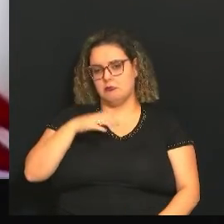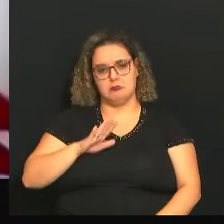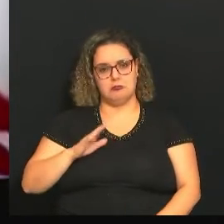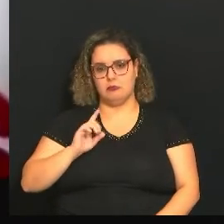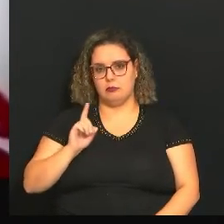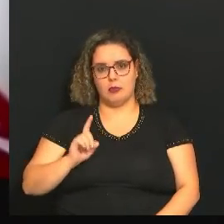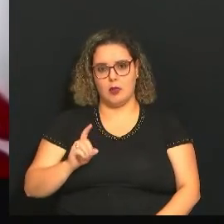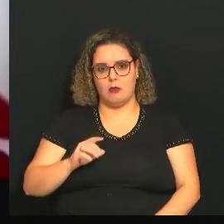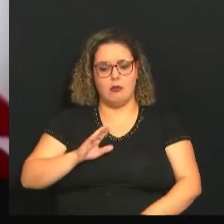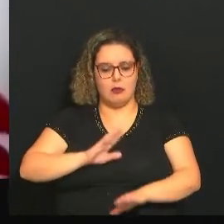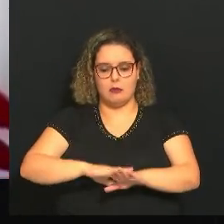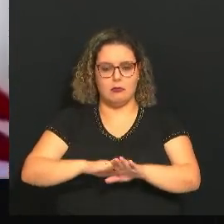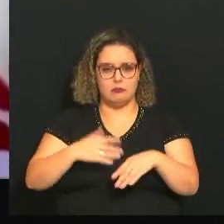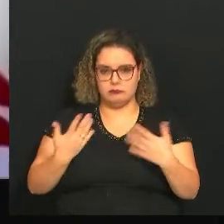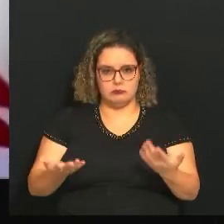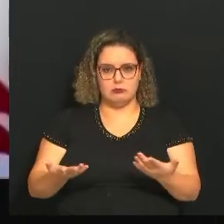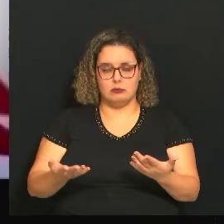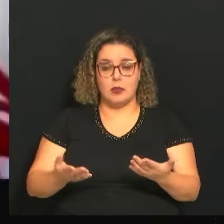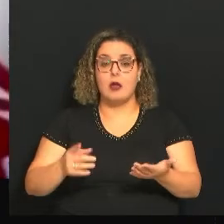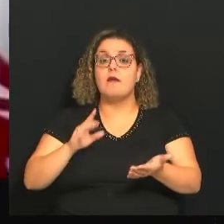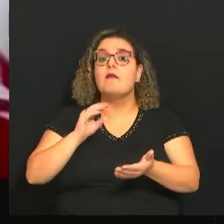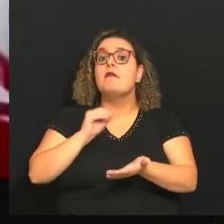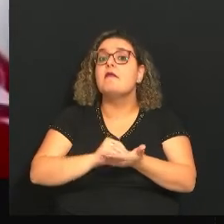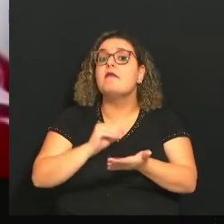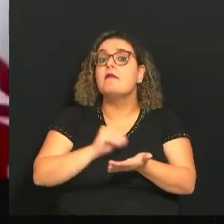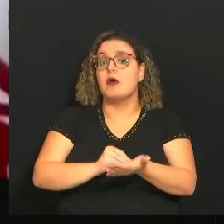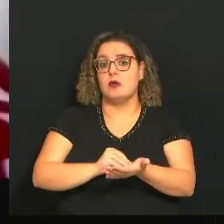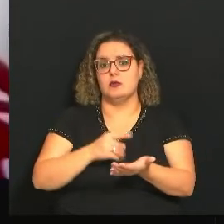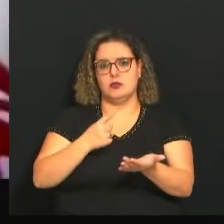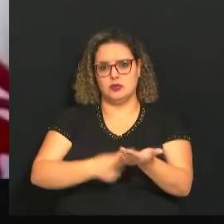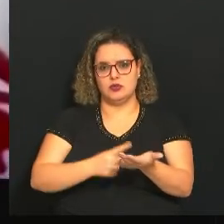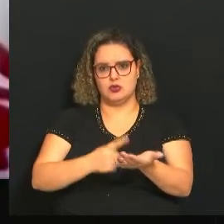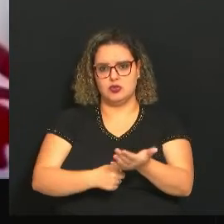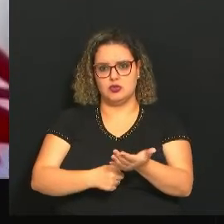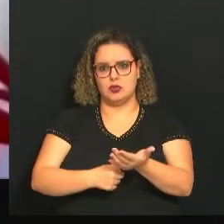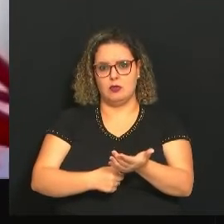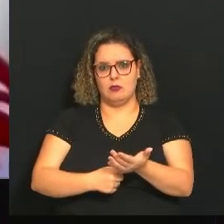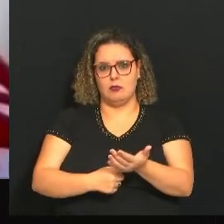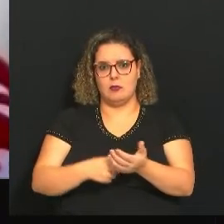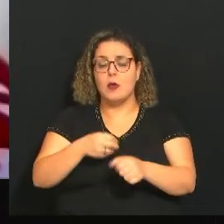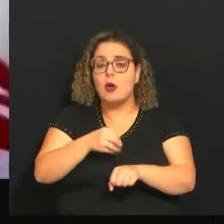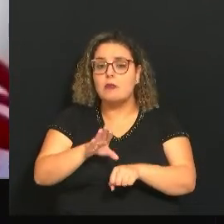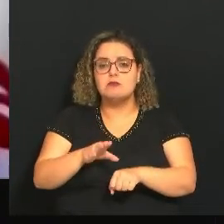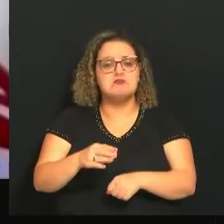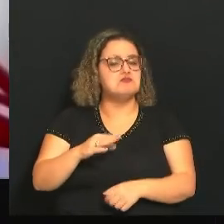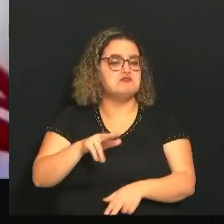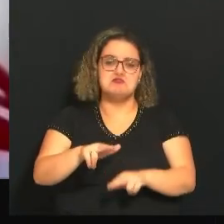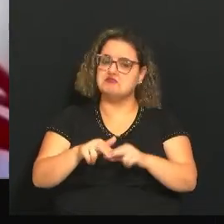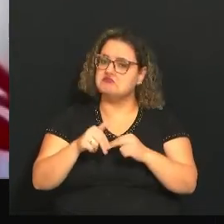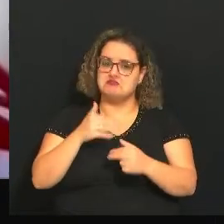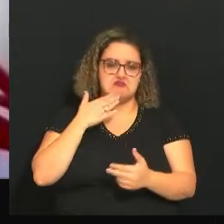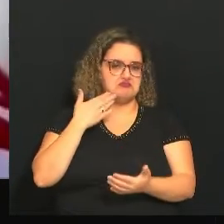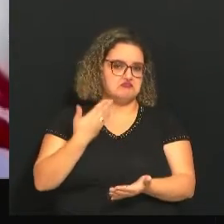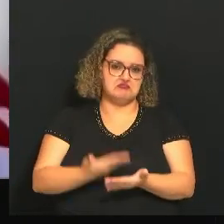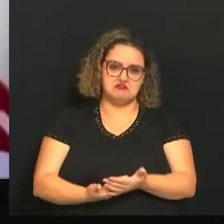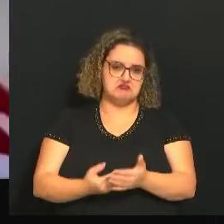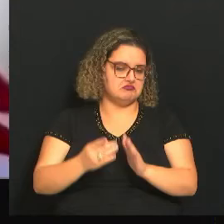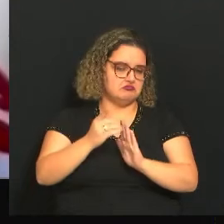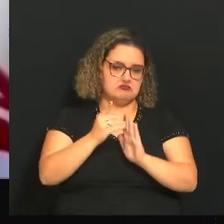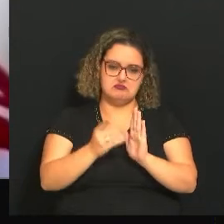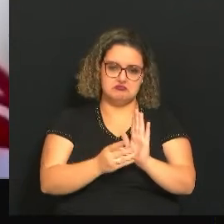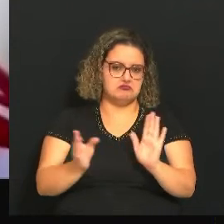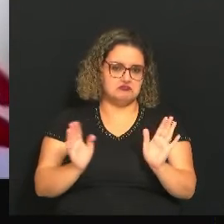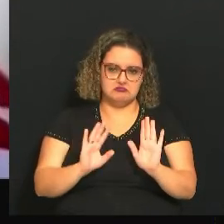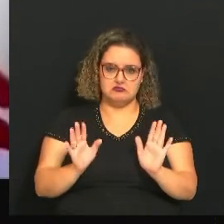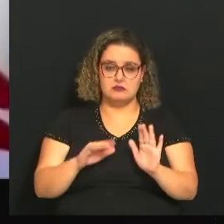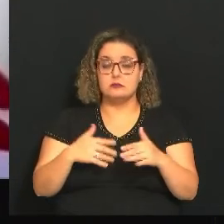falta de compromisso já, né? Já era um indício, vamos dizer assim. Por isso, eu não estou surpresa com esse decreto, né?